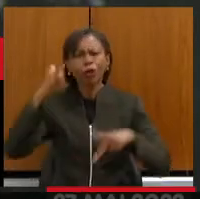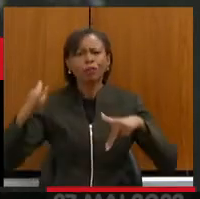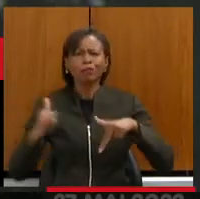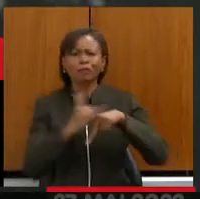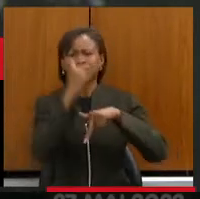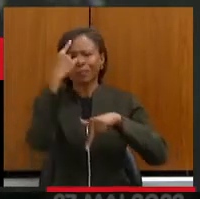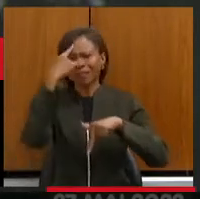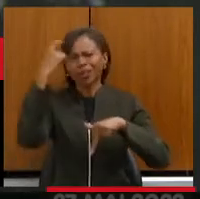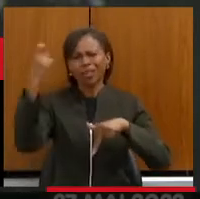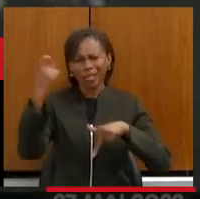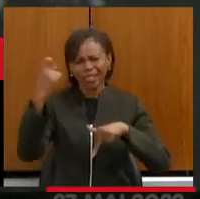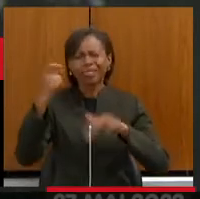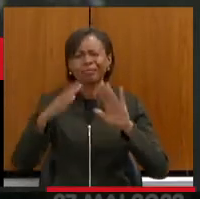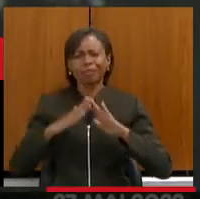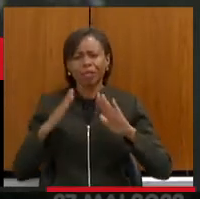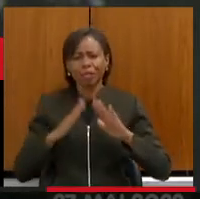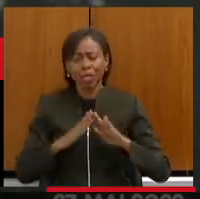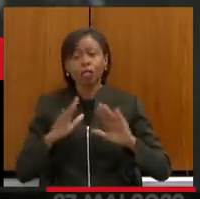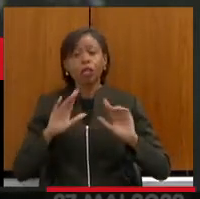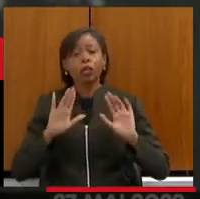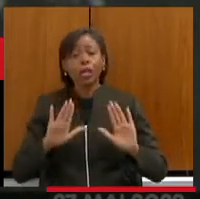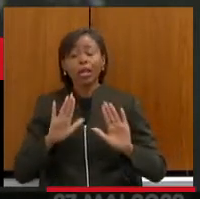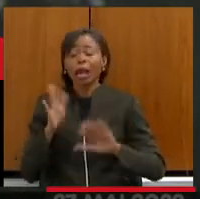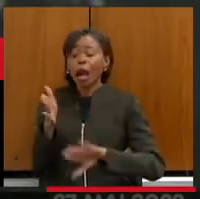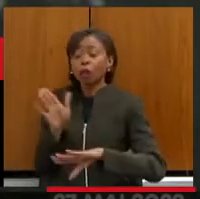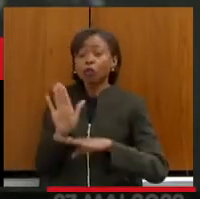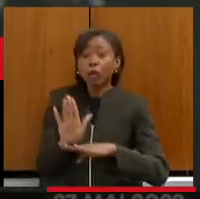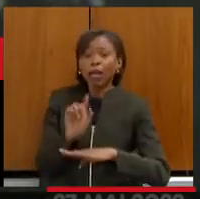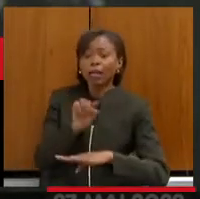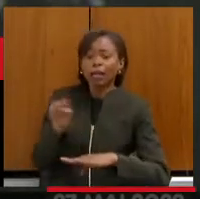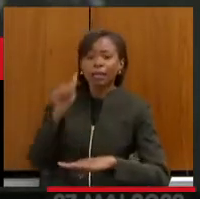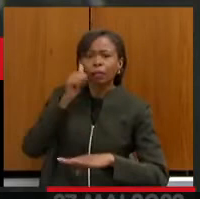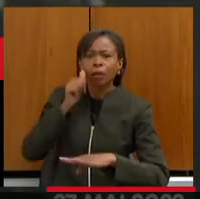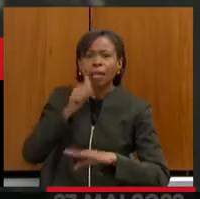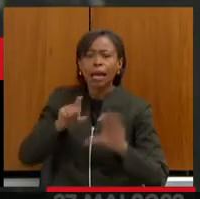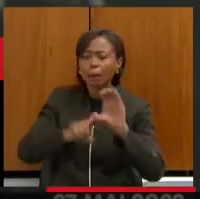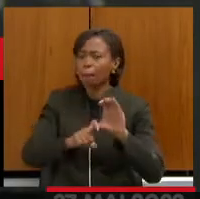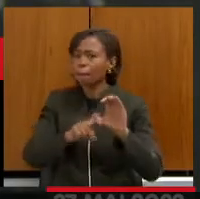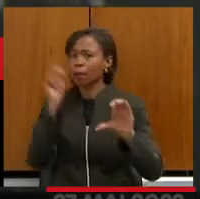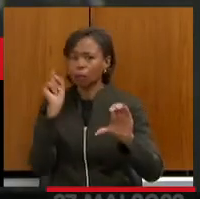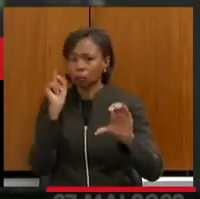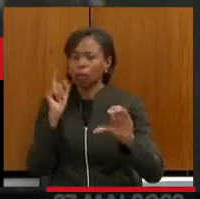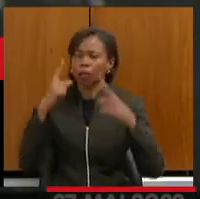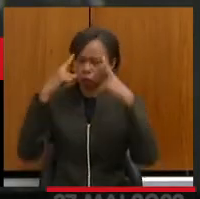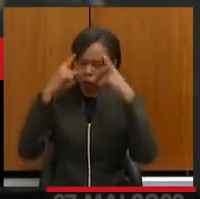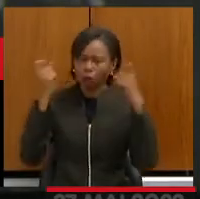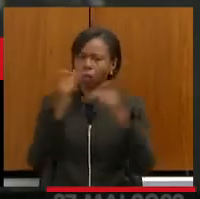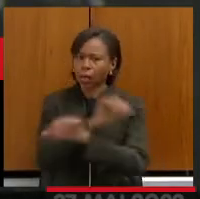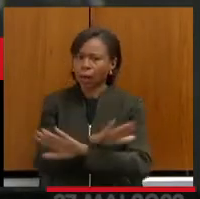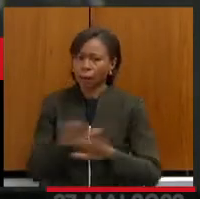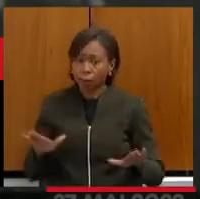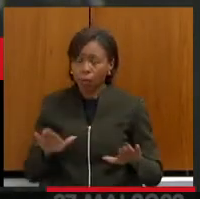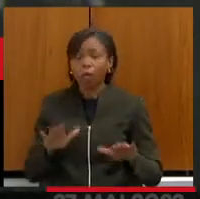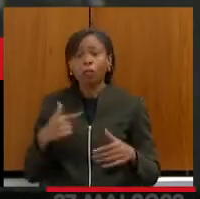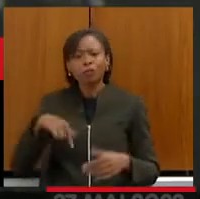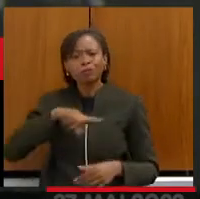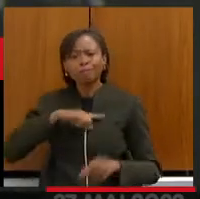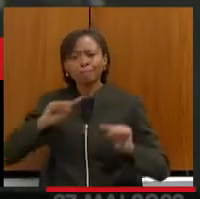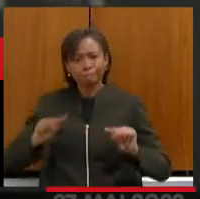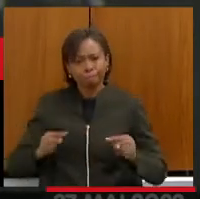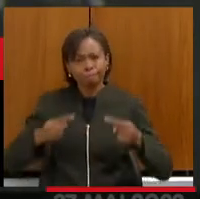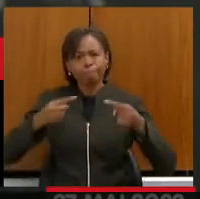na rota crítica de forma a auxiliar a romper o ciclo da violência doméstica nosso maior desafio